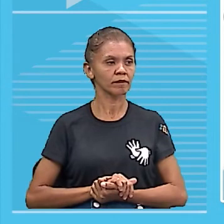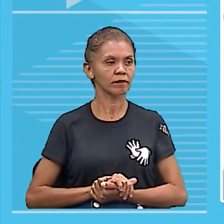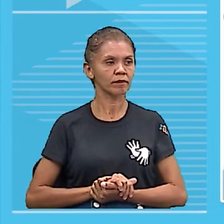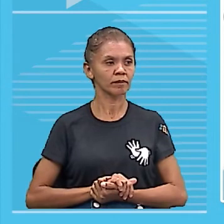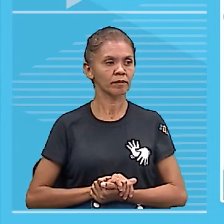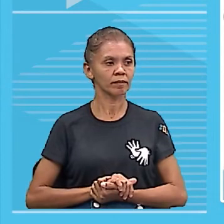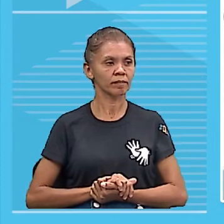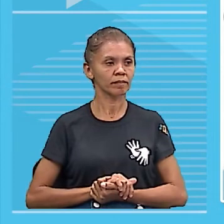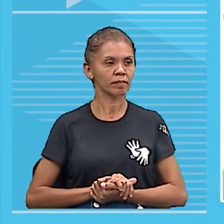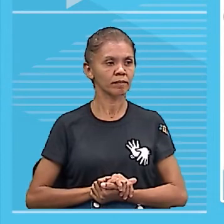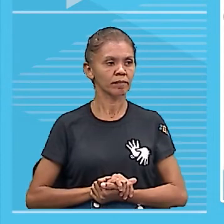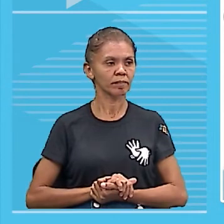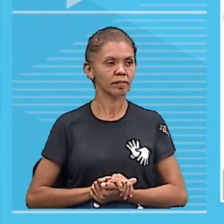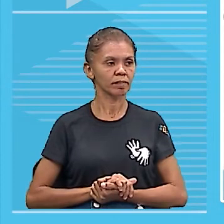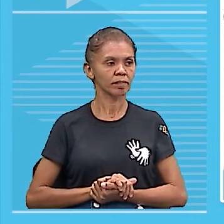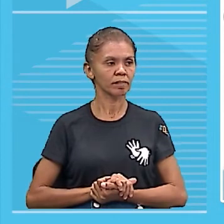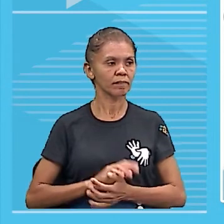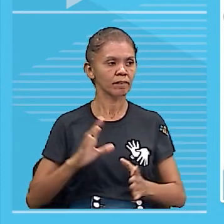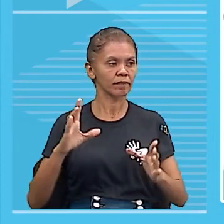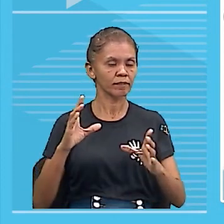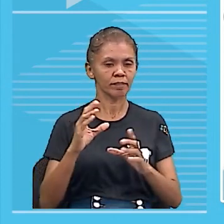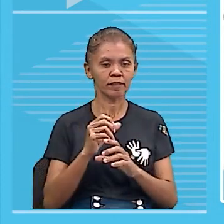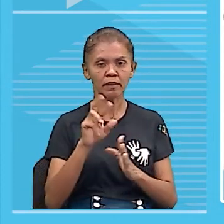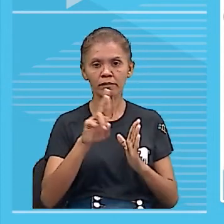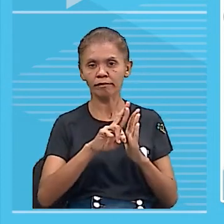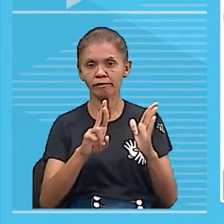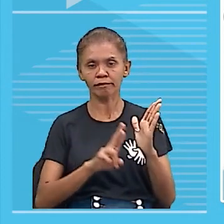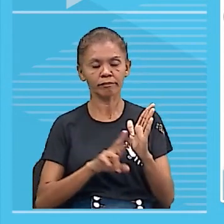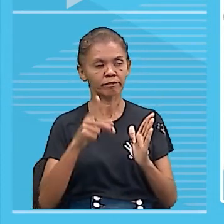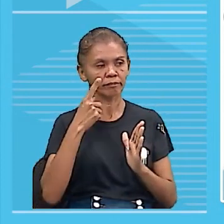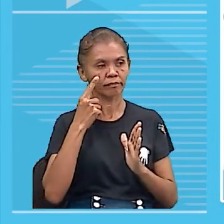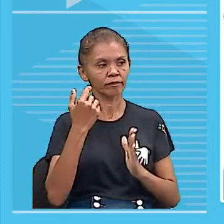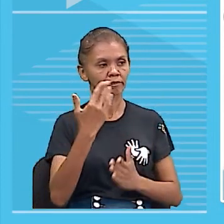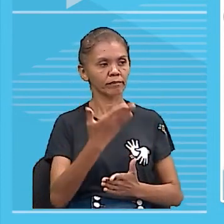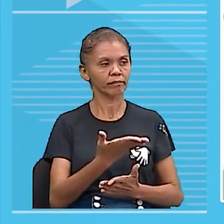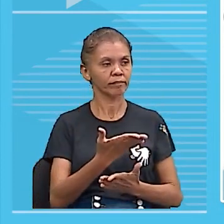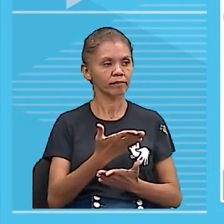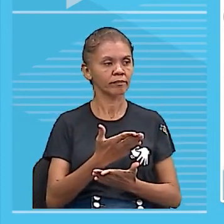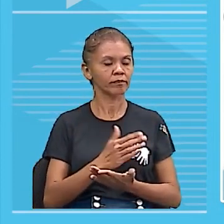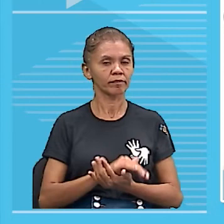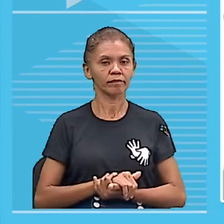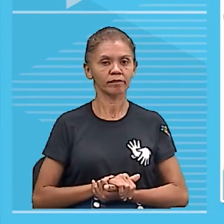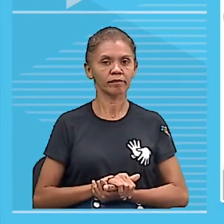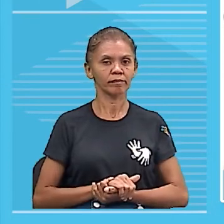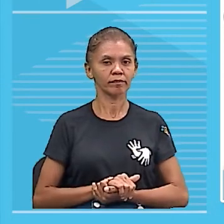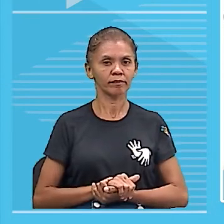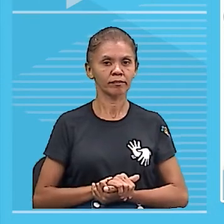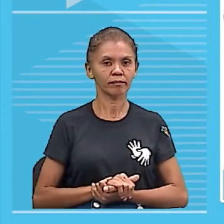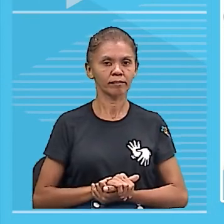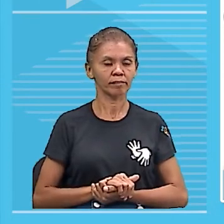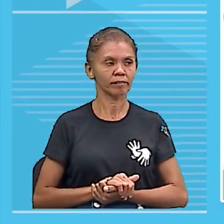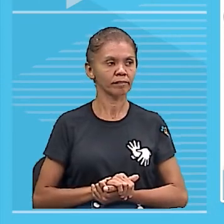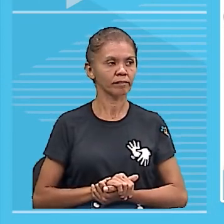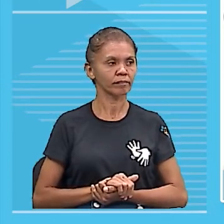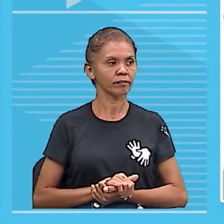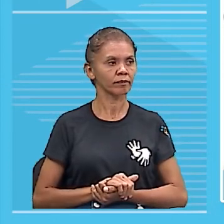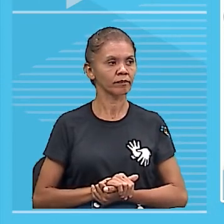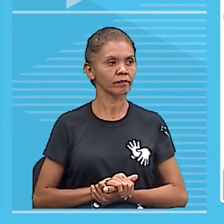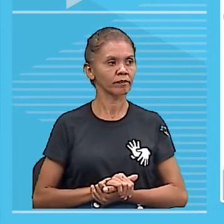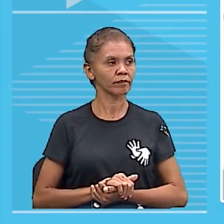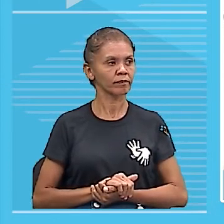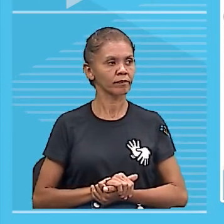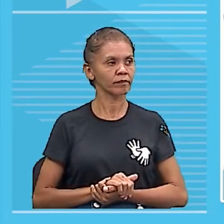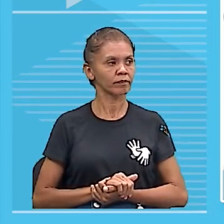correntes parciais e dará a corrente do circuito como eu falei né